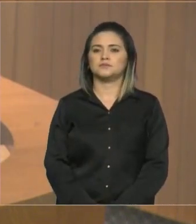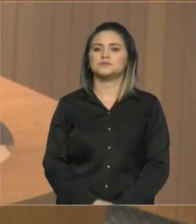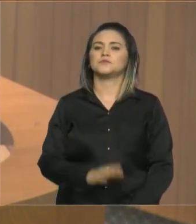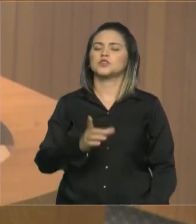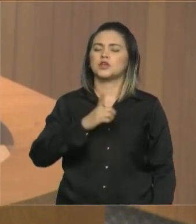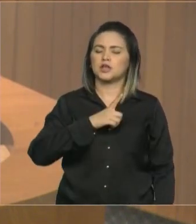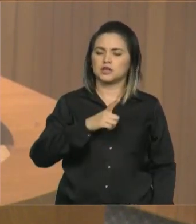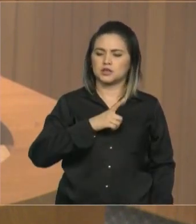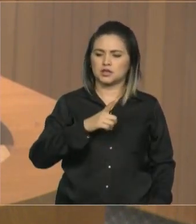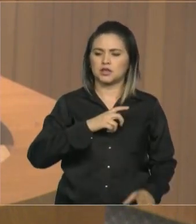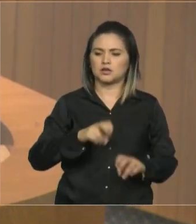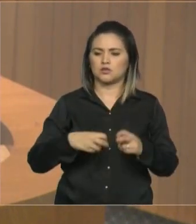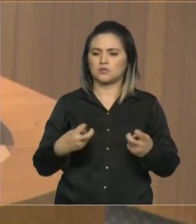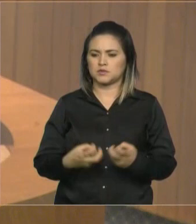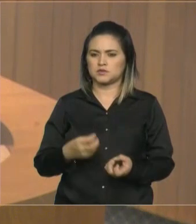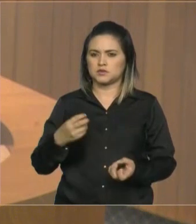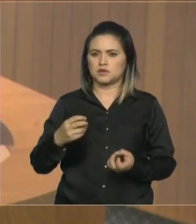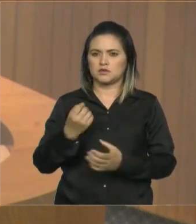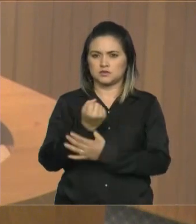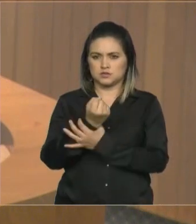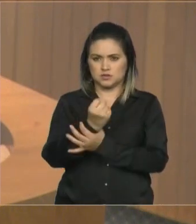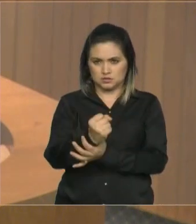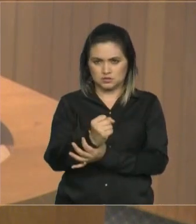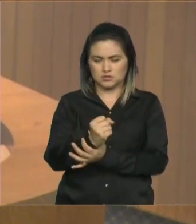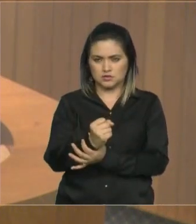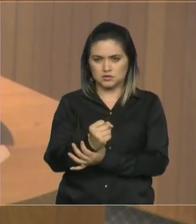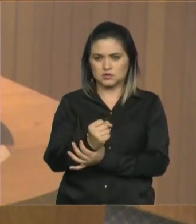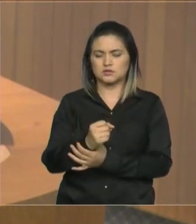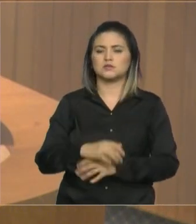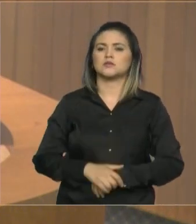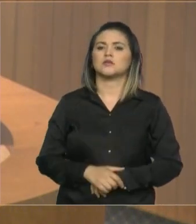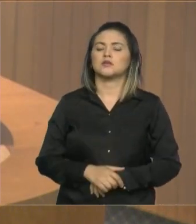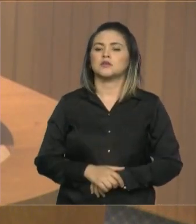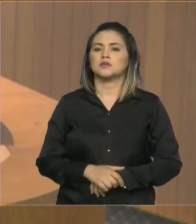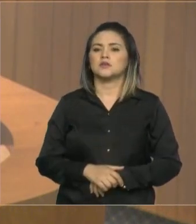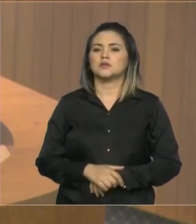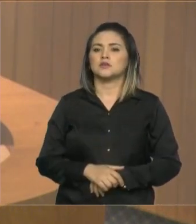a queixa assinada pelo advogado do conduzido.